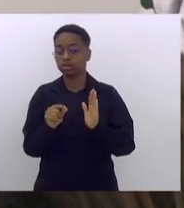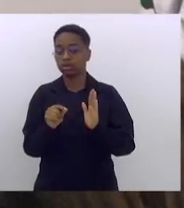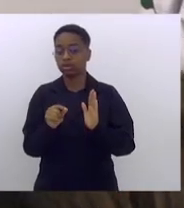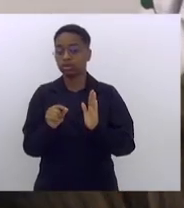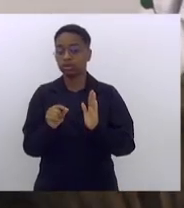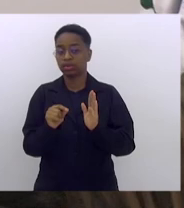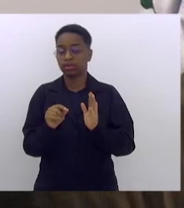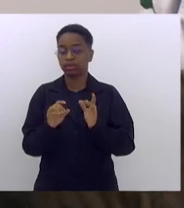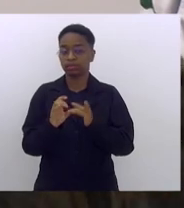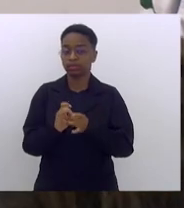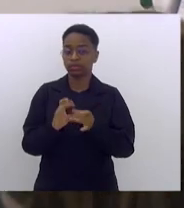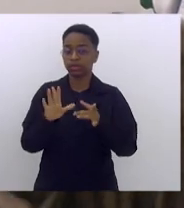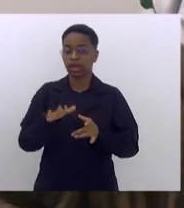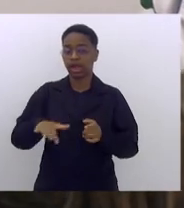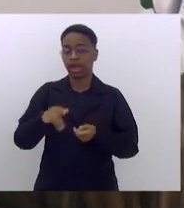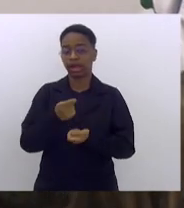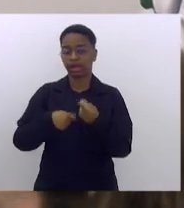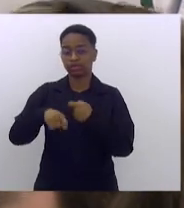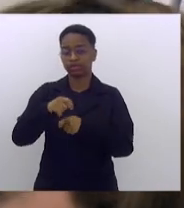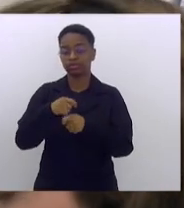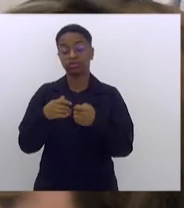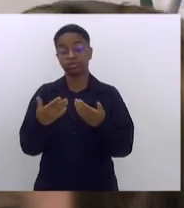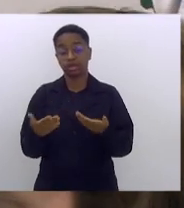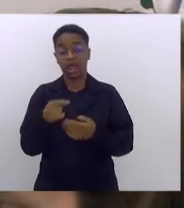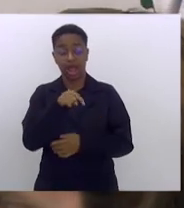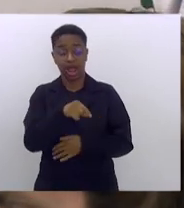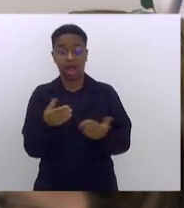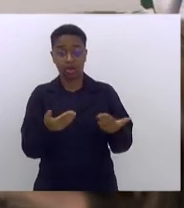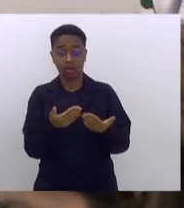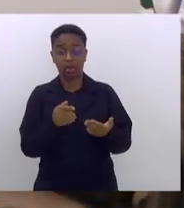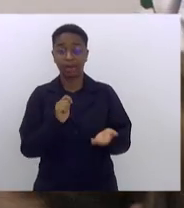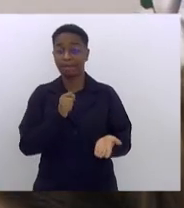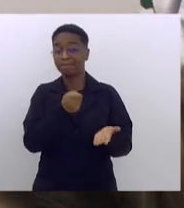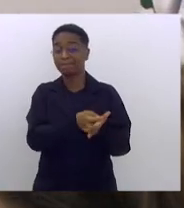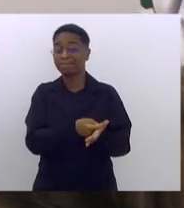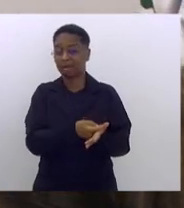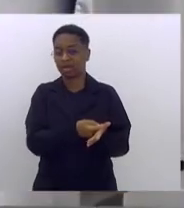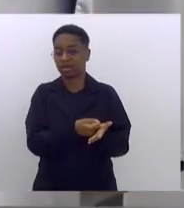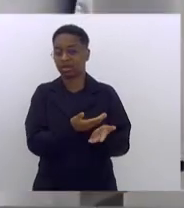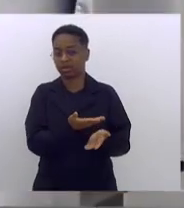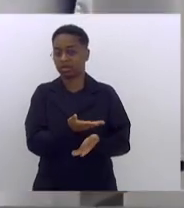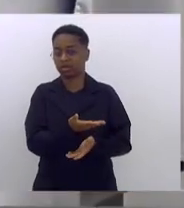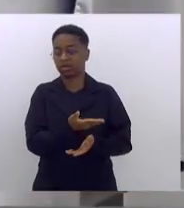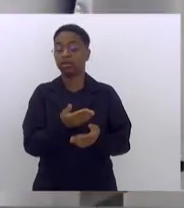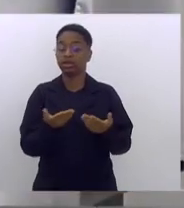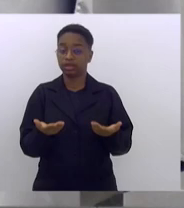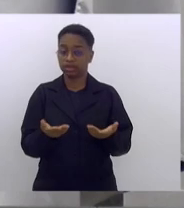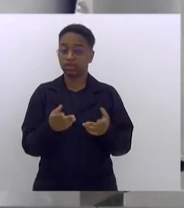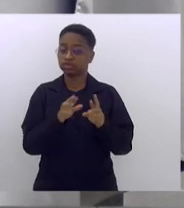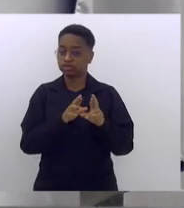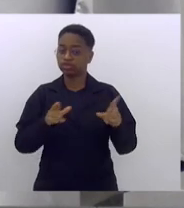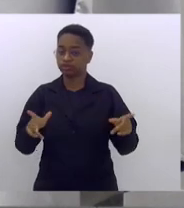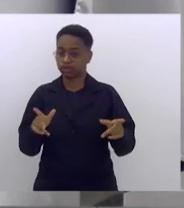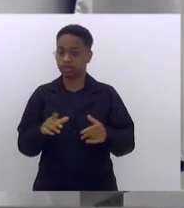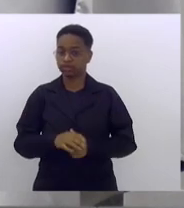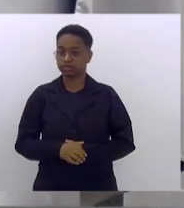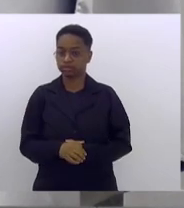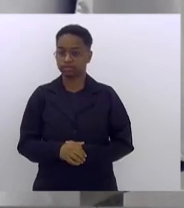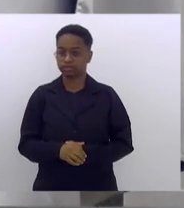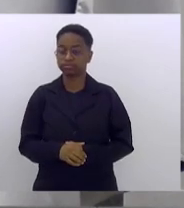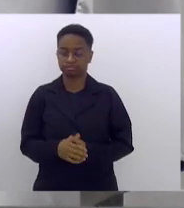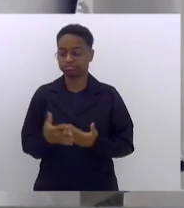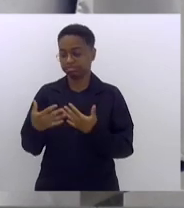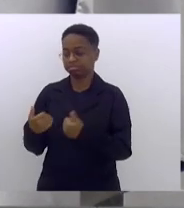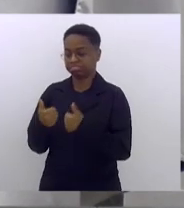sanção administrativa. Na realidade, esse é um de ressarcimento. Tá bom. A figura jurídica é um pouco diferente. Estou